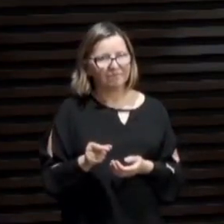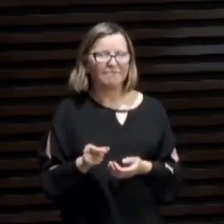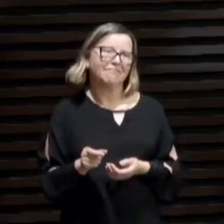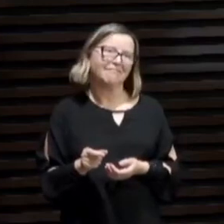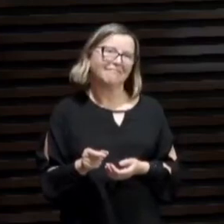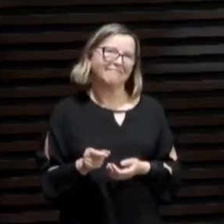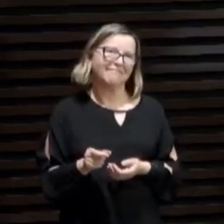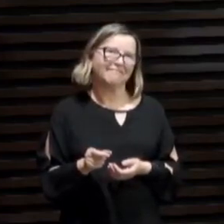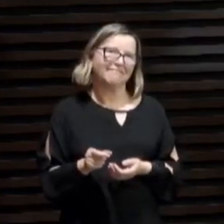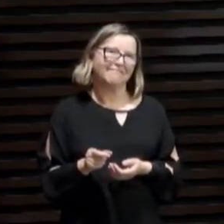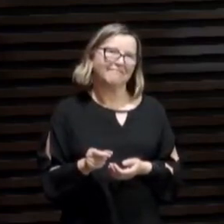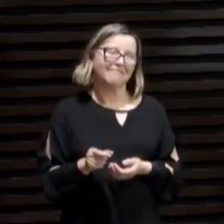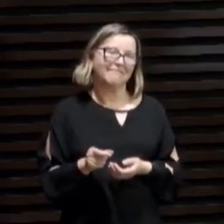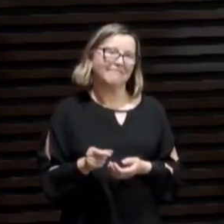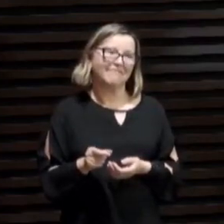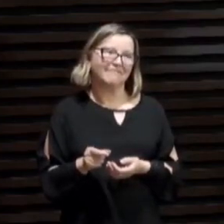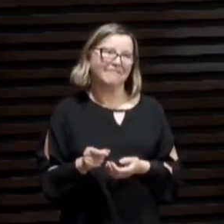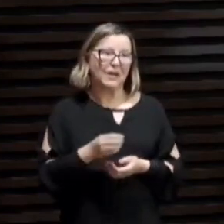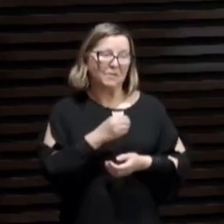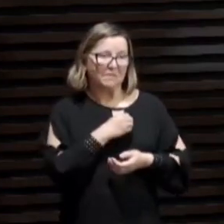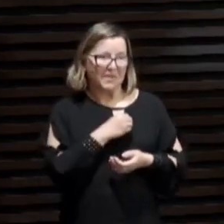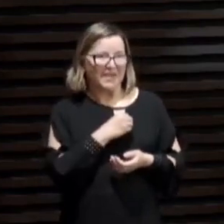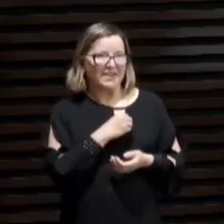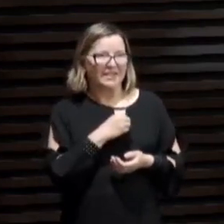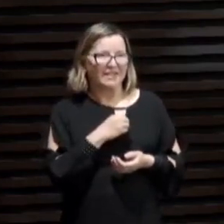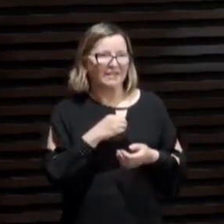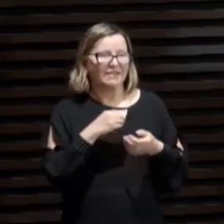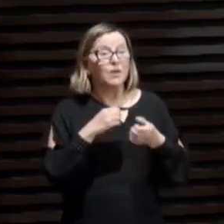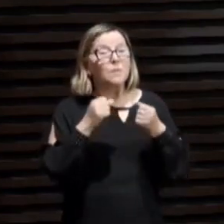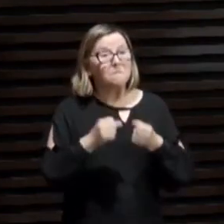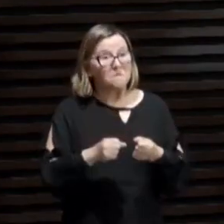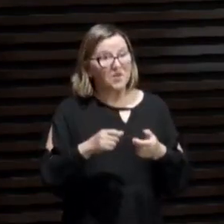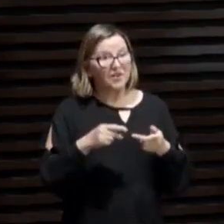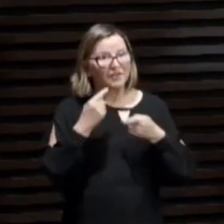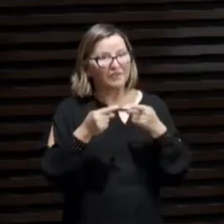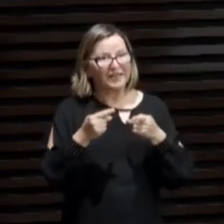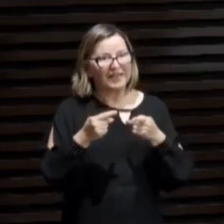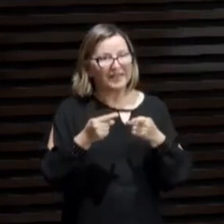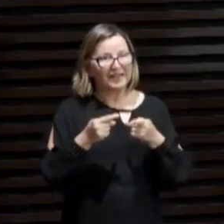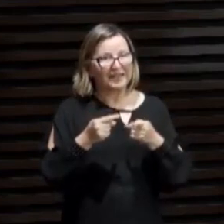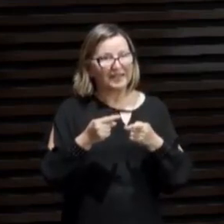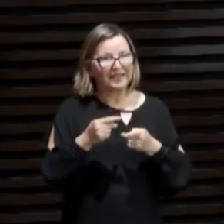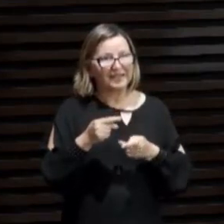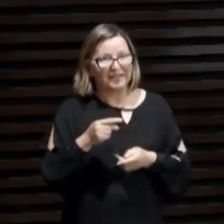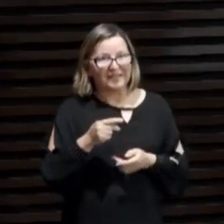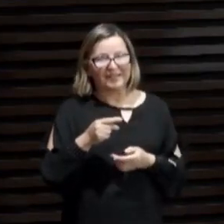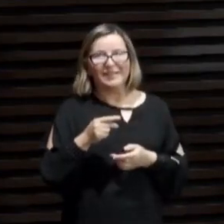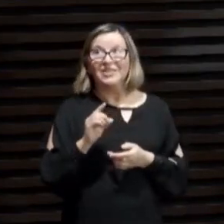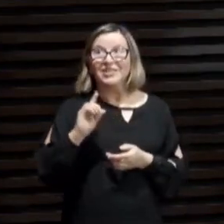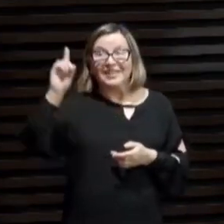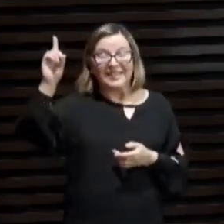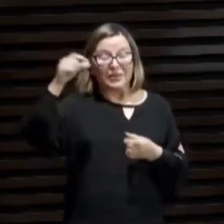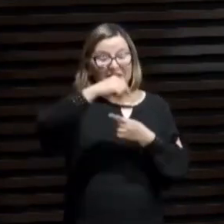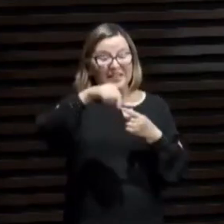vai falar acerca de um ser santo, infinito? Tem jeito, só tem um